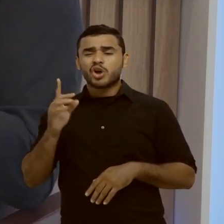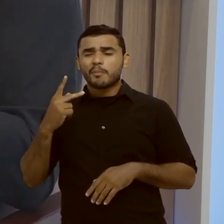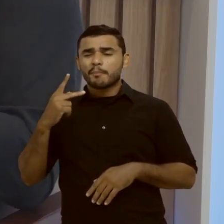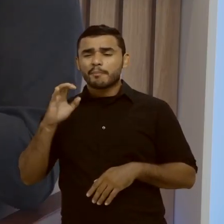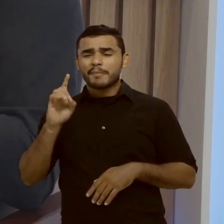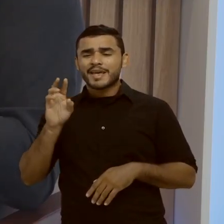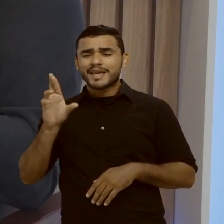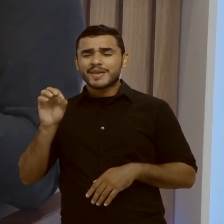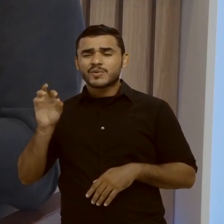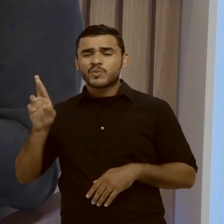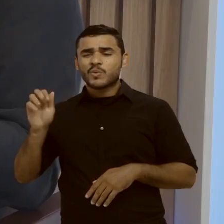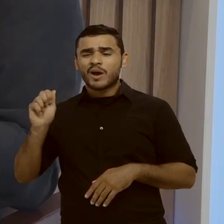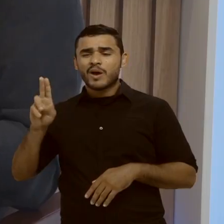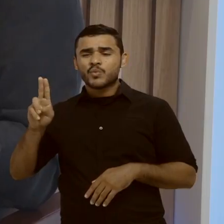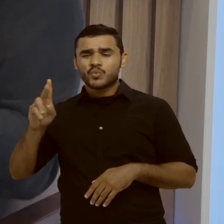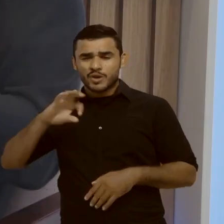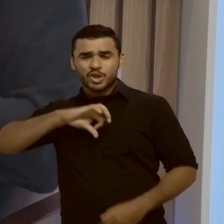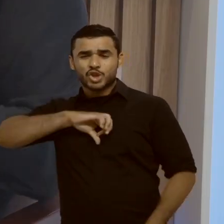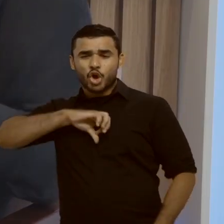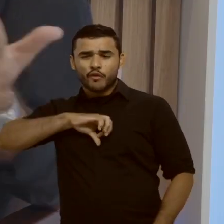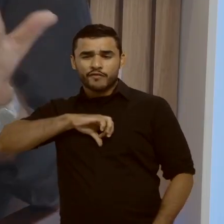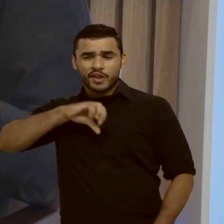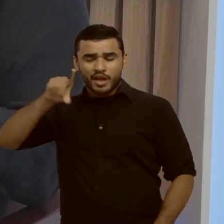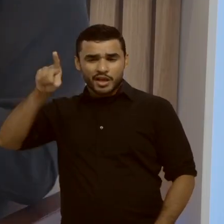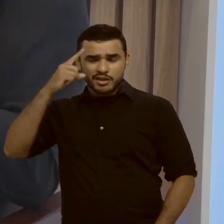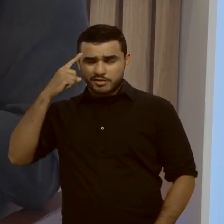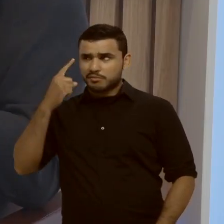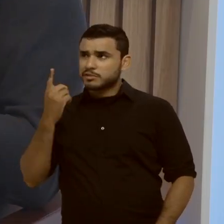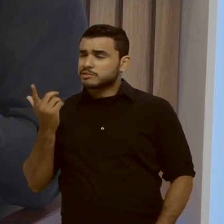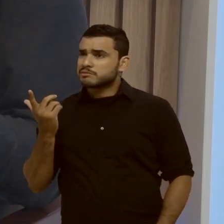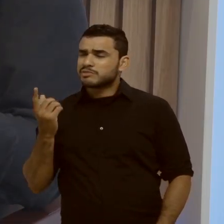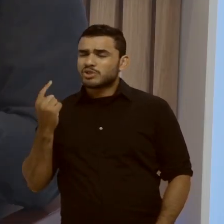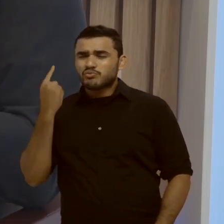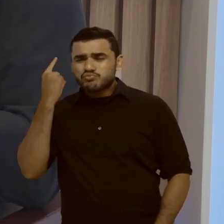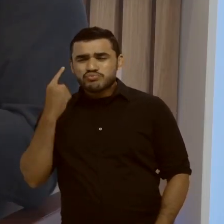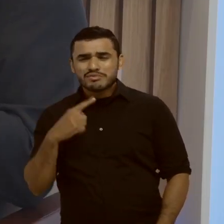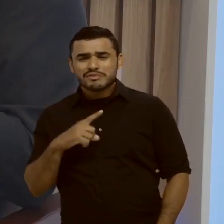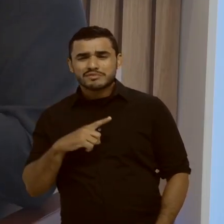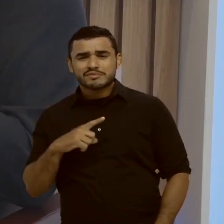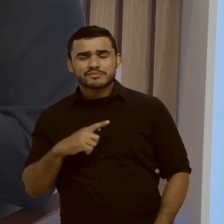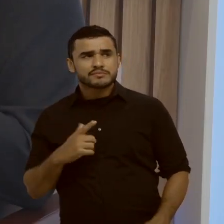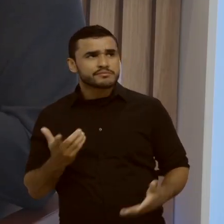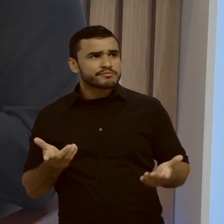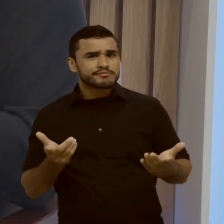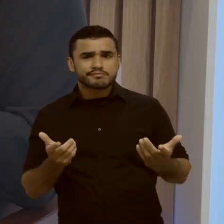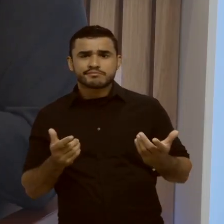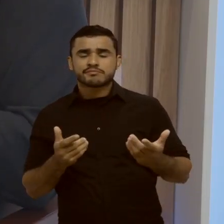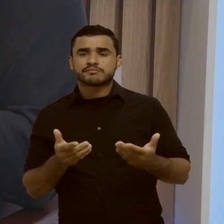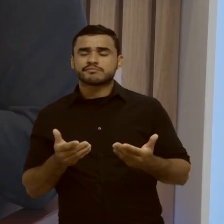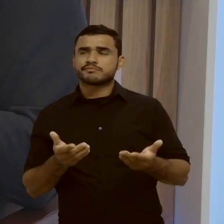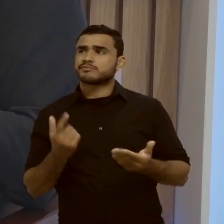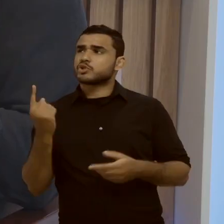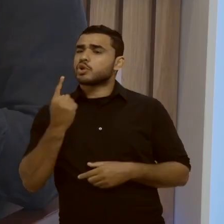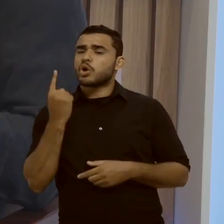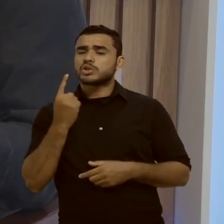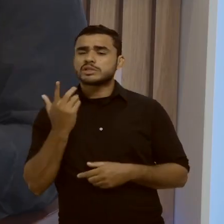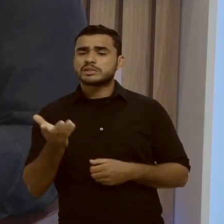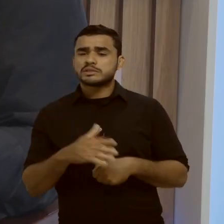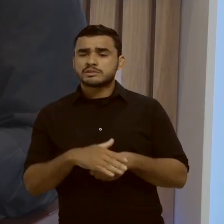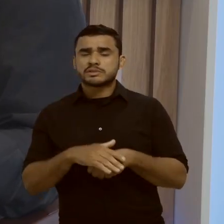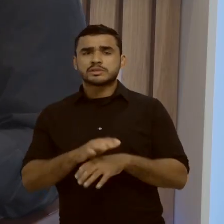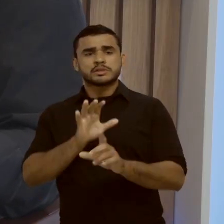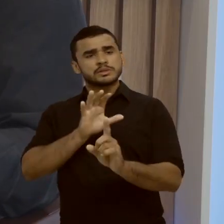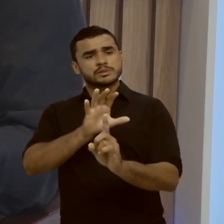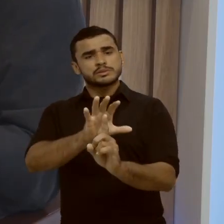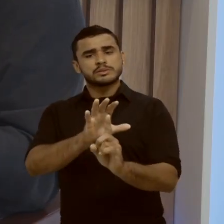fazer a de pivô, mas ele precisa estar de frente para o gol para tentar finalizar. Não foi o que aconteceu. O Ceará não conseguiu criar